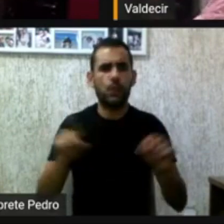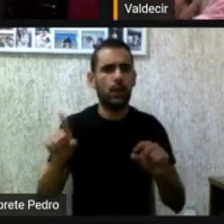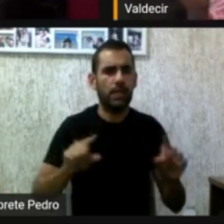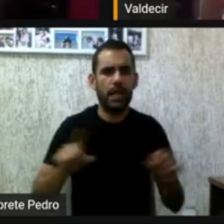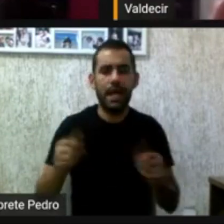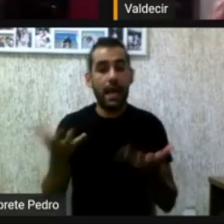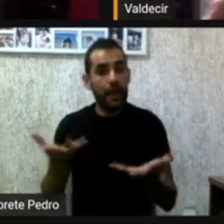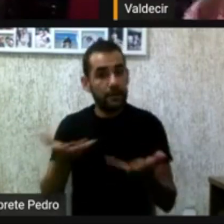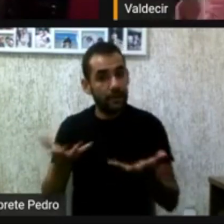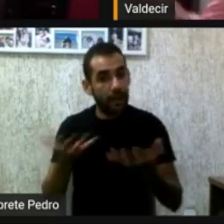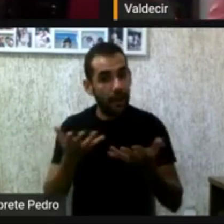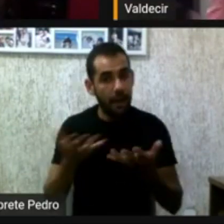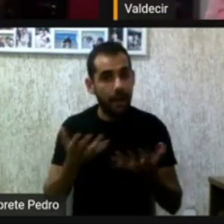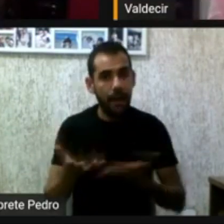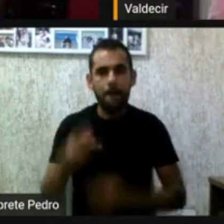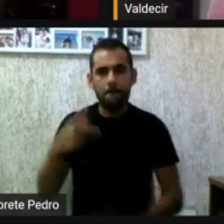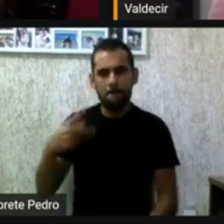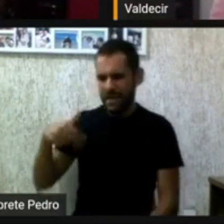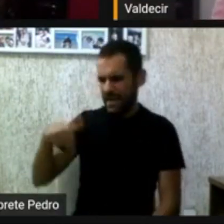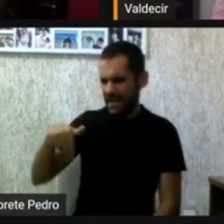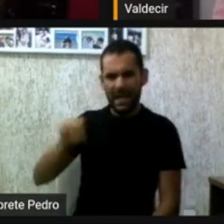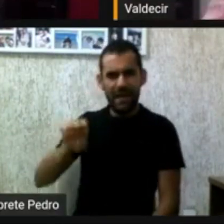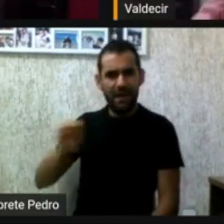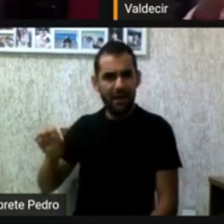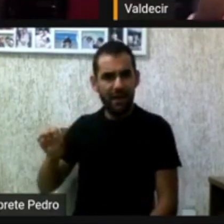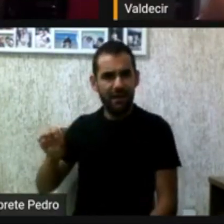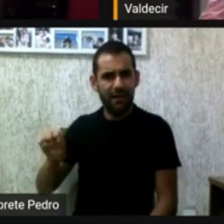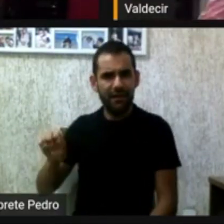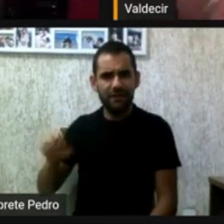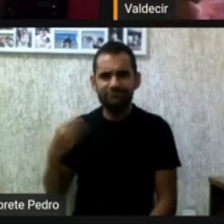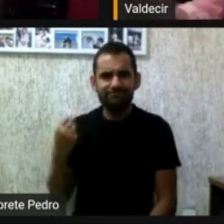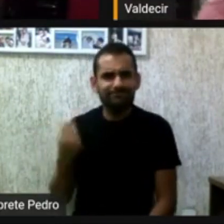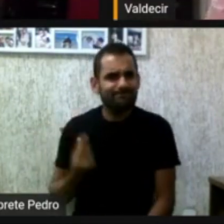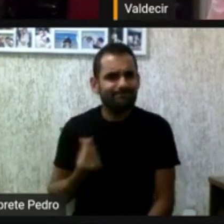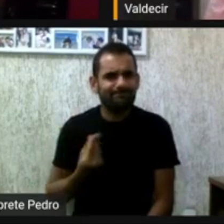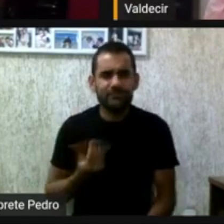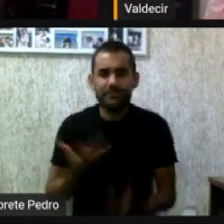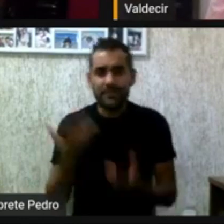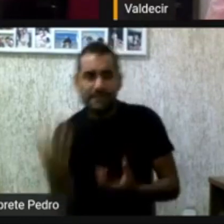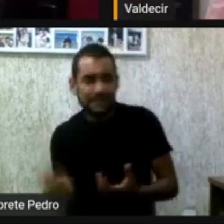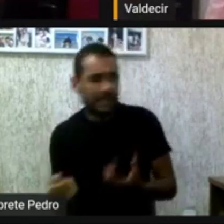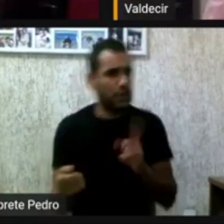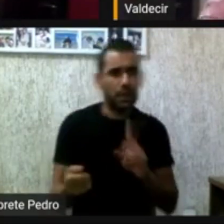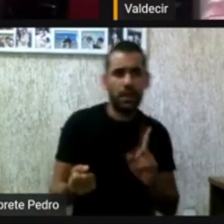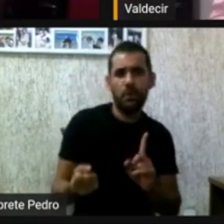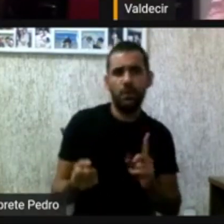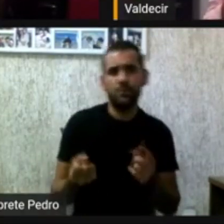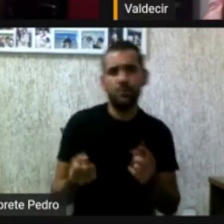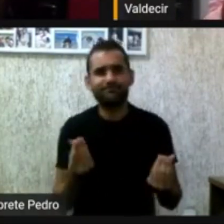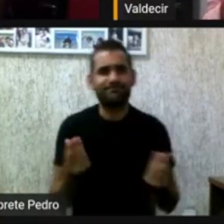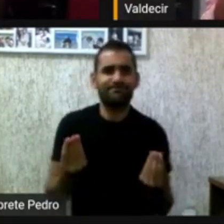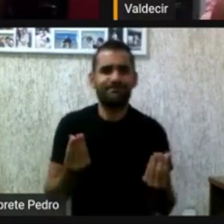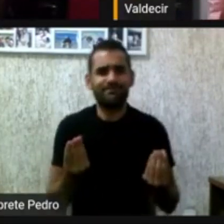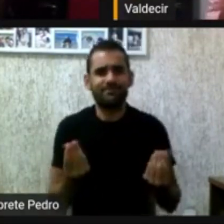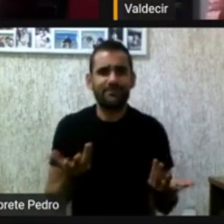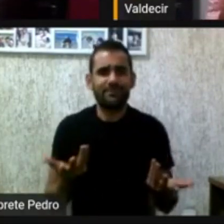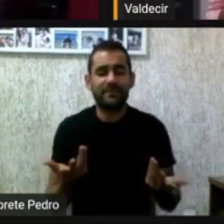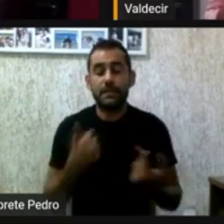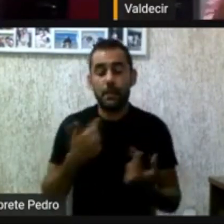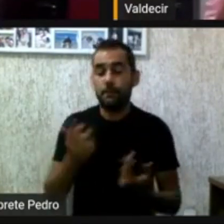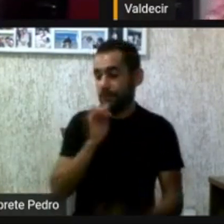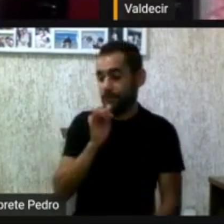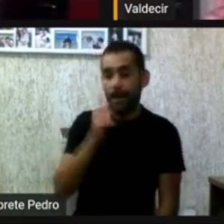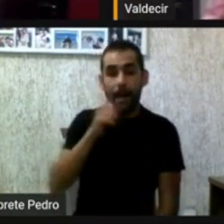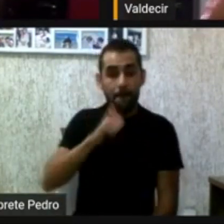se querem ou não a PNE, do Plano Nacional de Educação, se querem ou não aceitar, sabe? Então, quer dizer agora que a